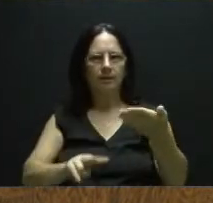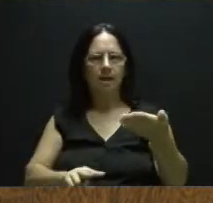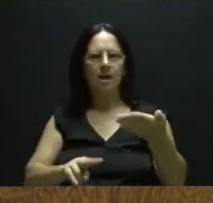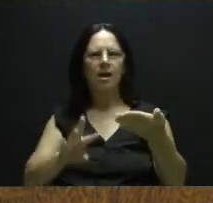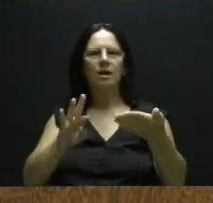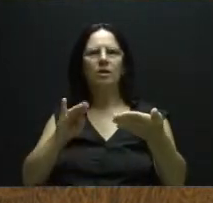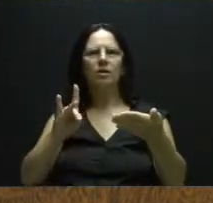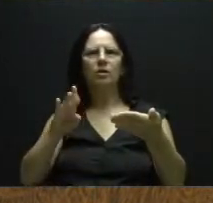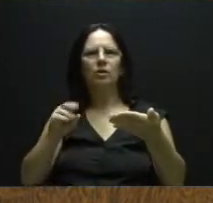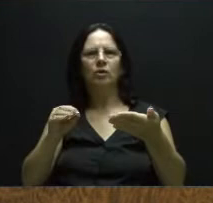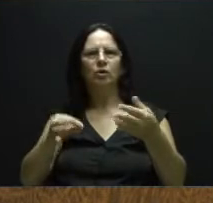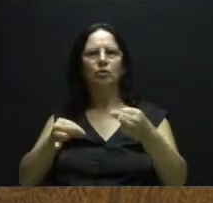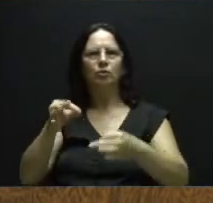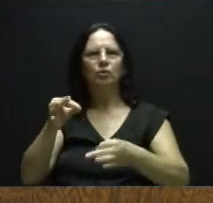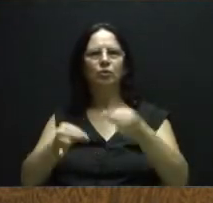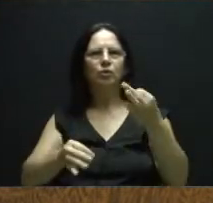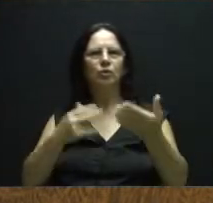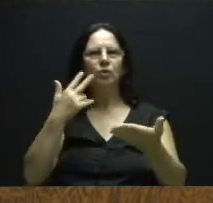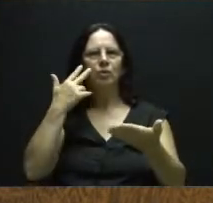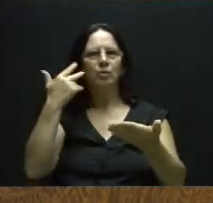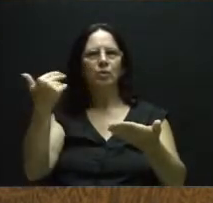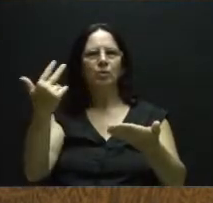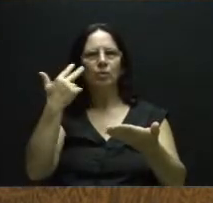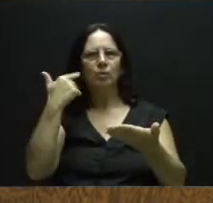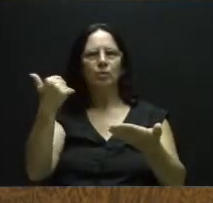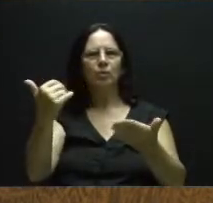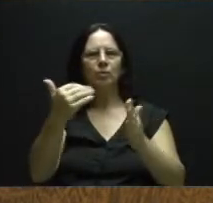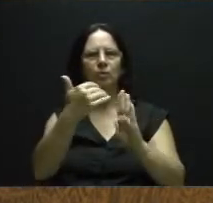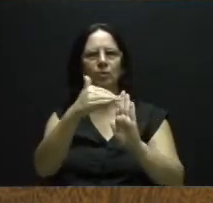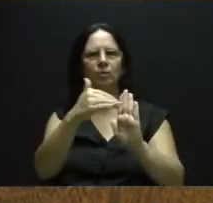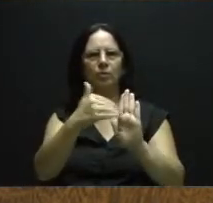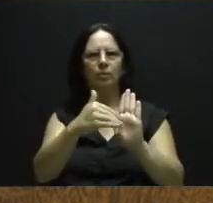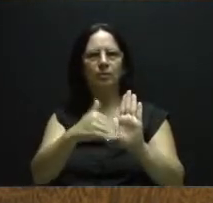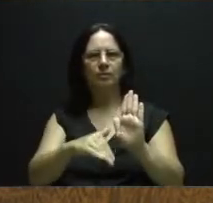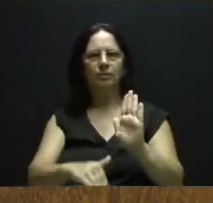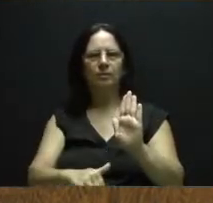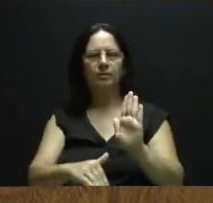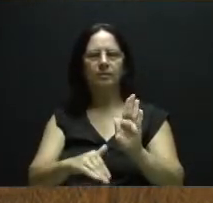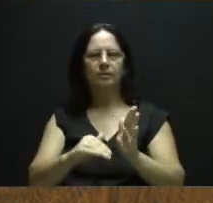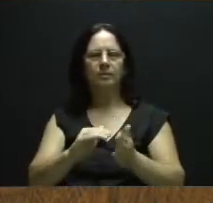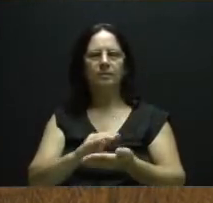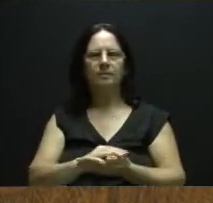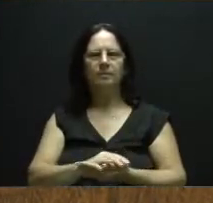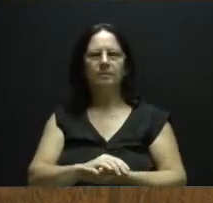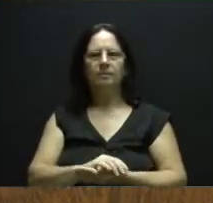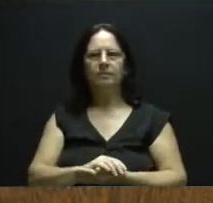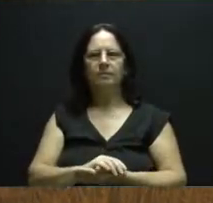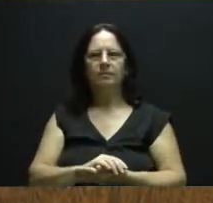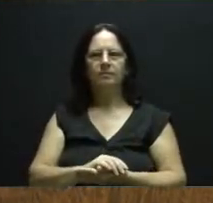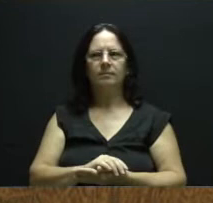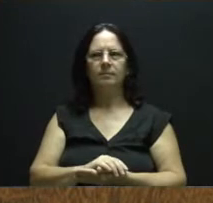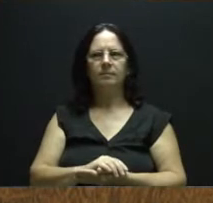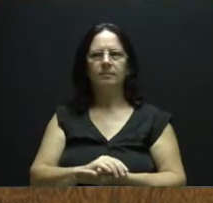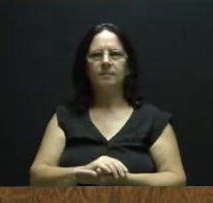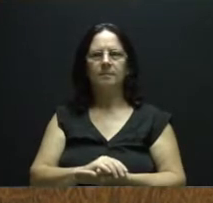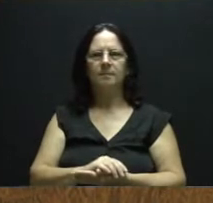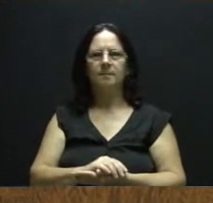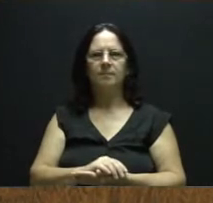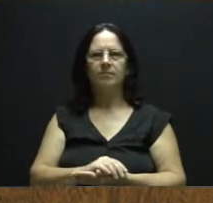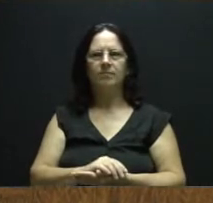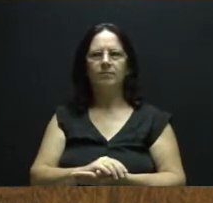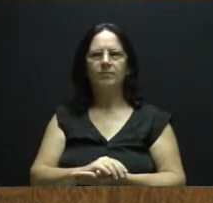técnico jurídico legal não se vislumbra óbice à normal tramitação da matéria